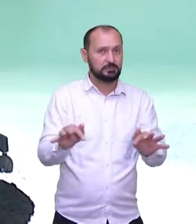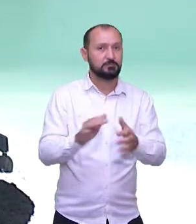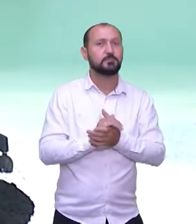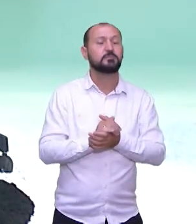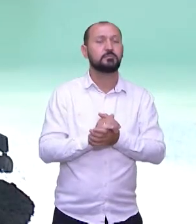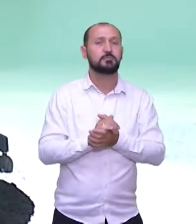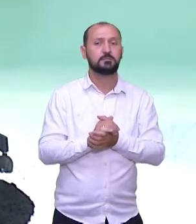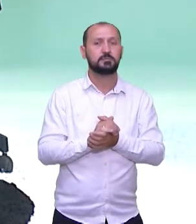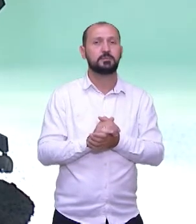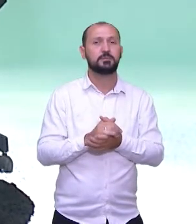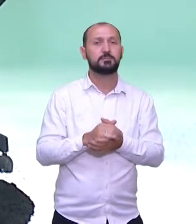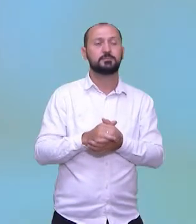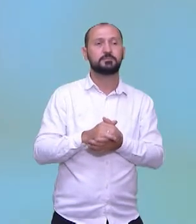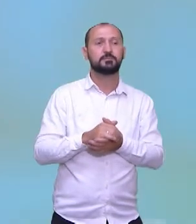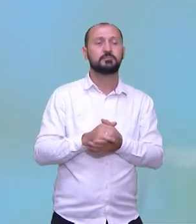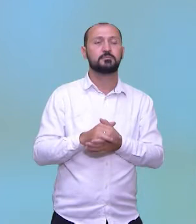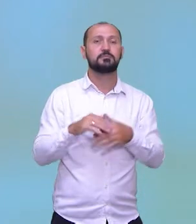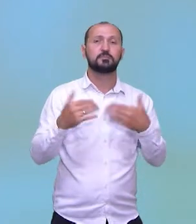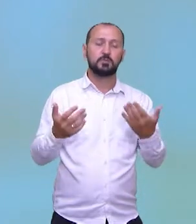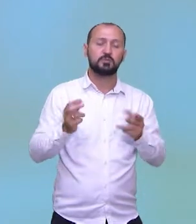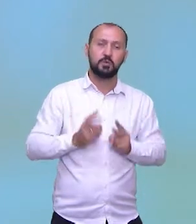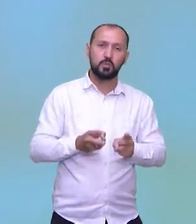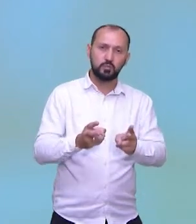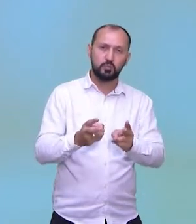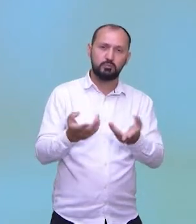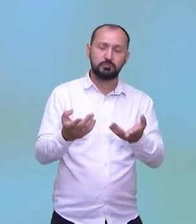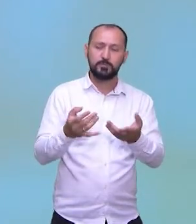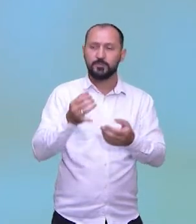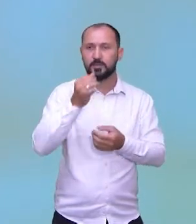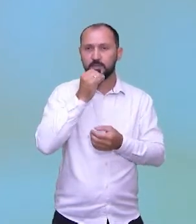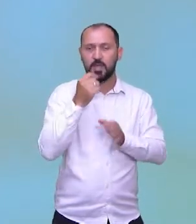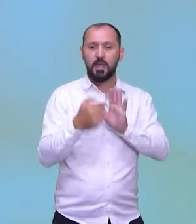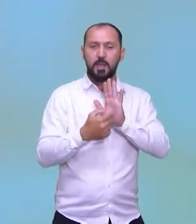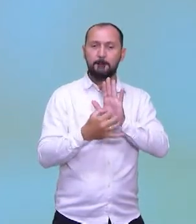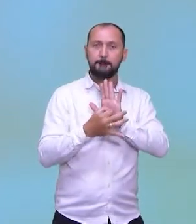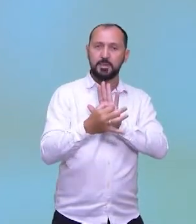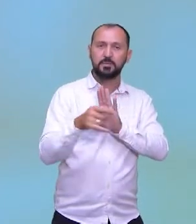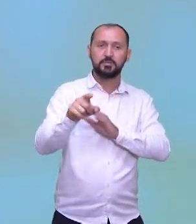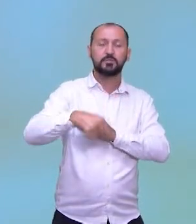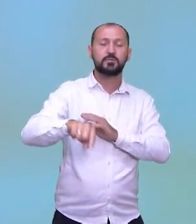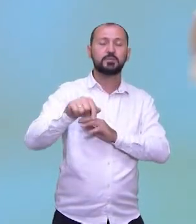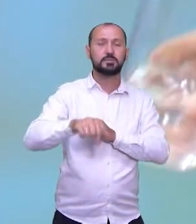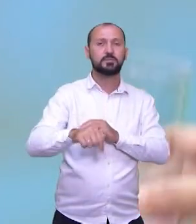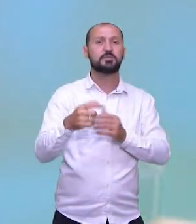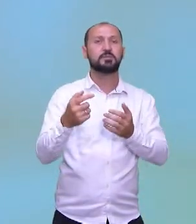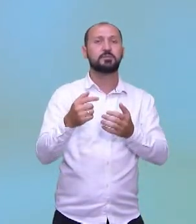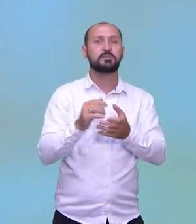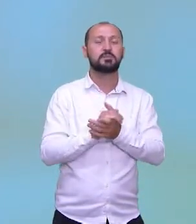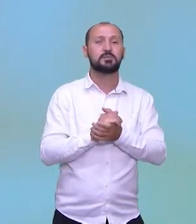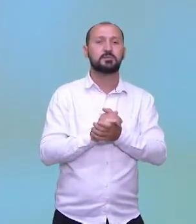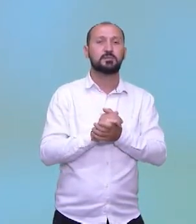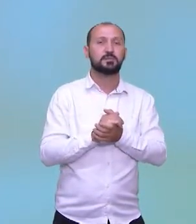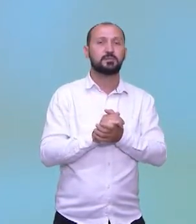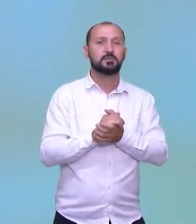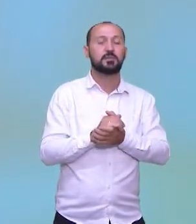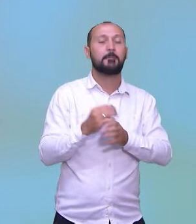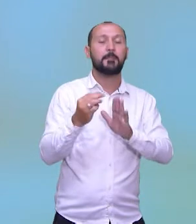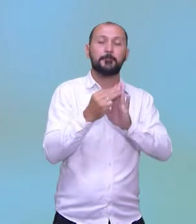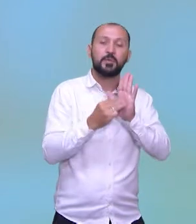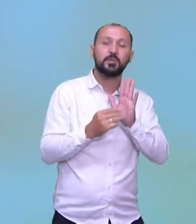simplificada, né? Essa é a tônica. Então a gente vai continuar a apresentar para vocês aqui no Ponto de Vista